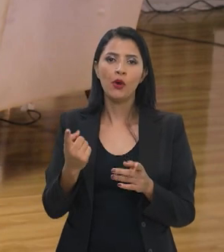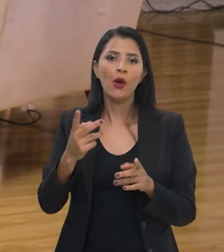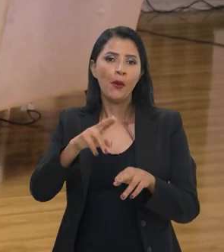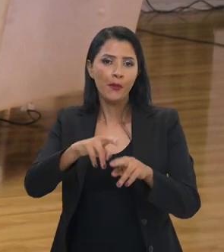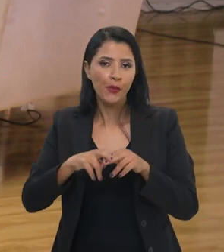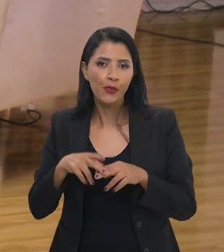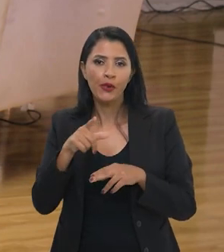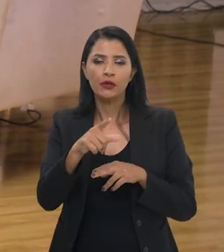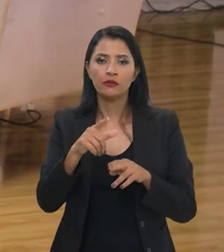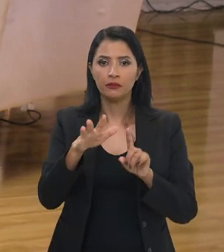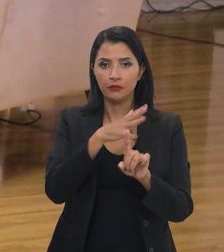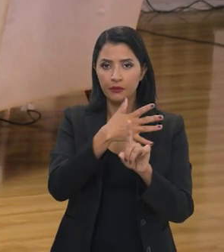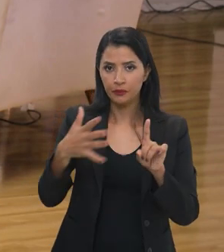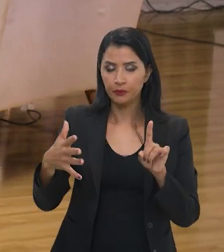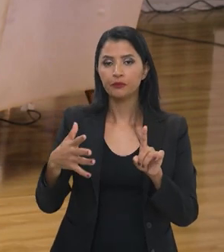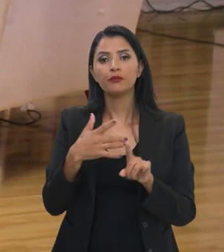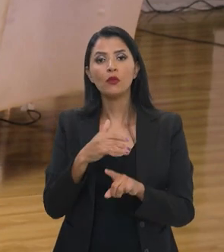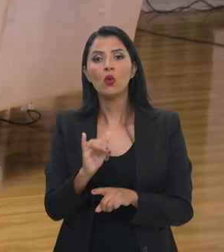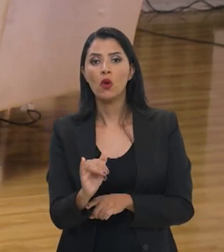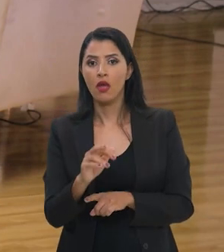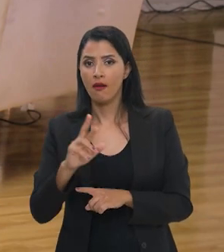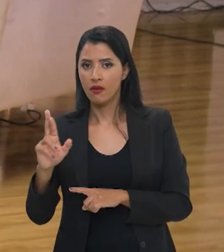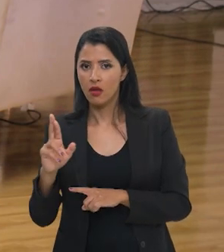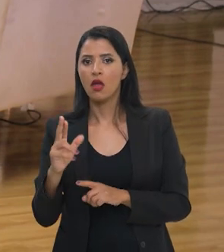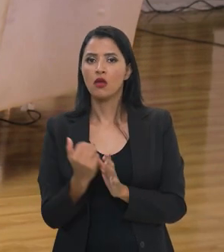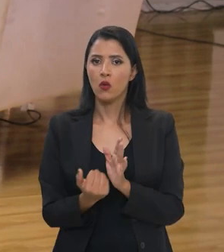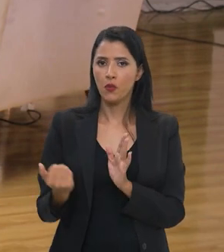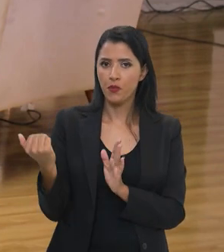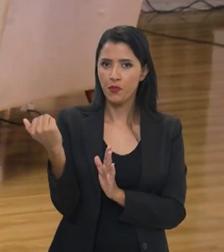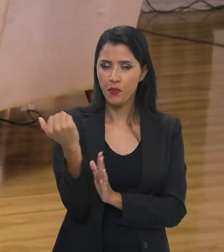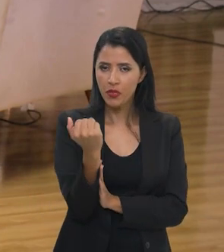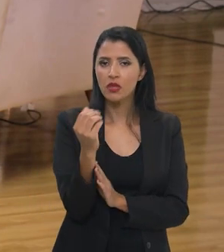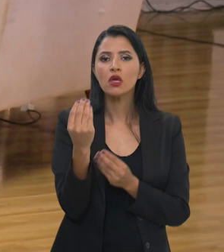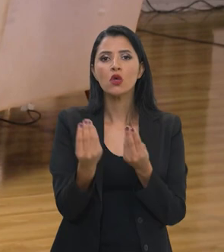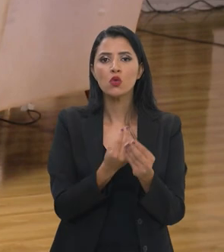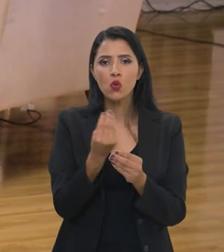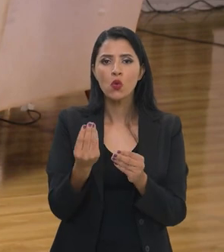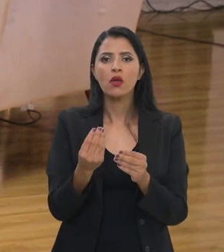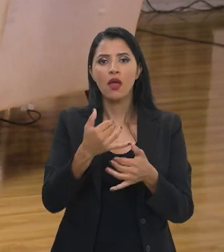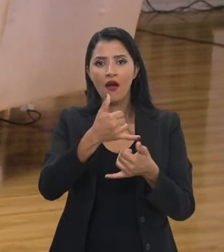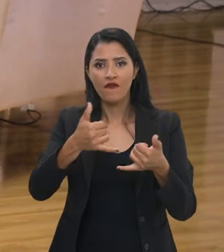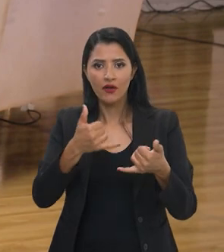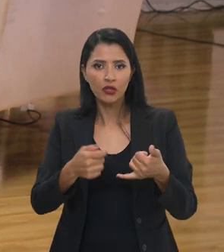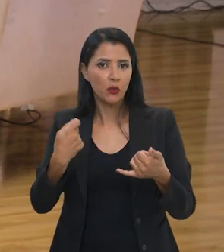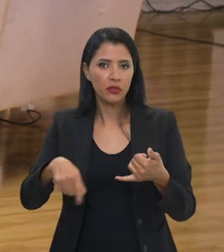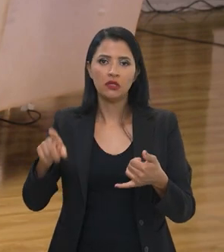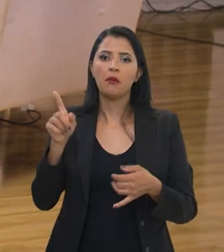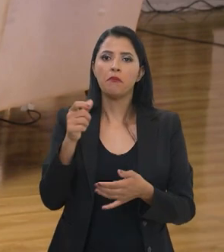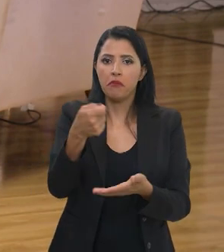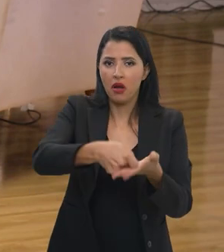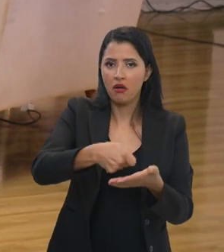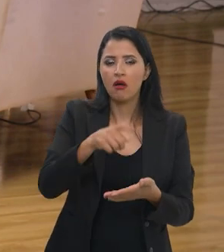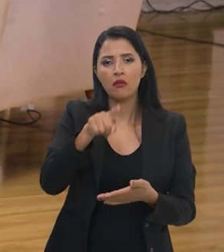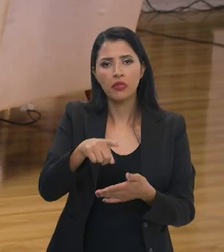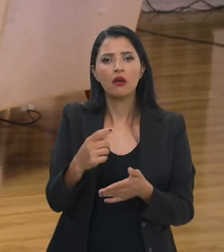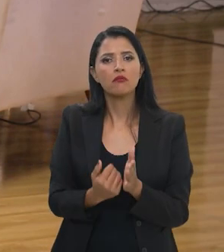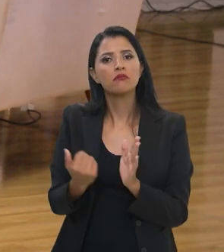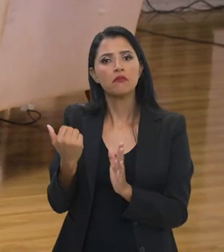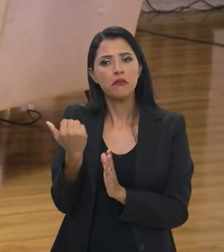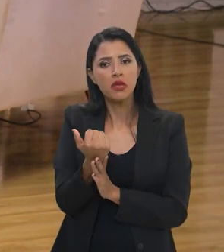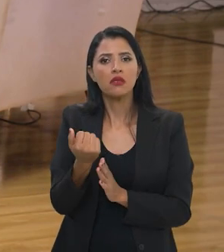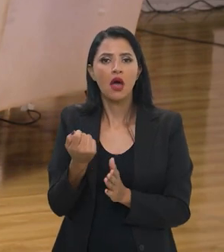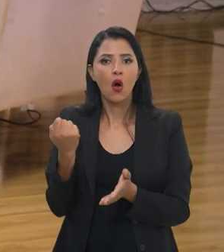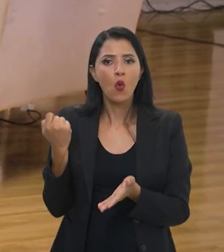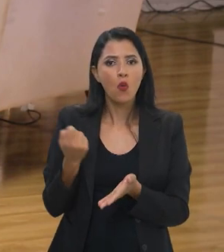é a desoneração aqui na tabela do Imposto de Renda a gente elevando as faixas de isenção tudo isso aqui